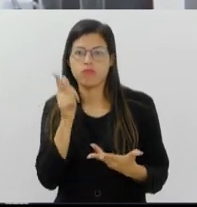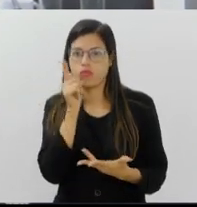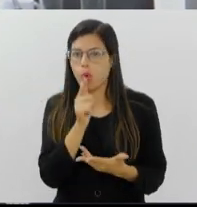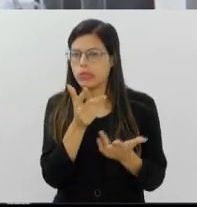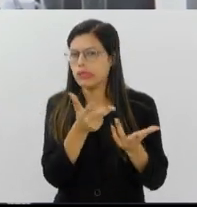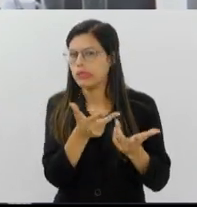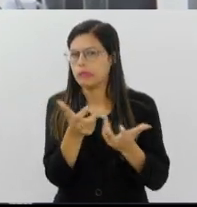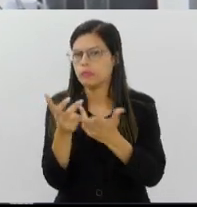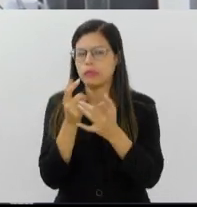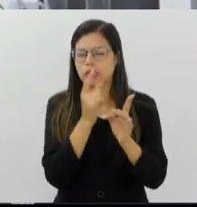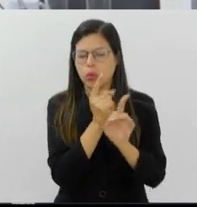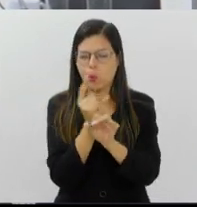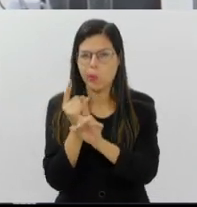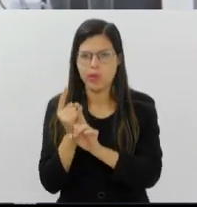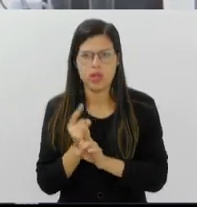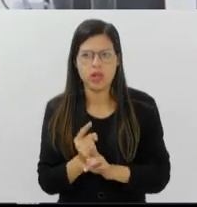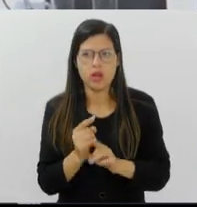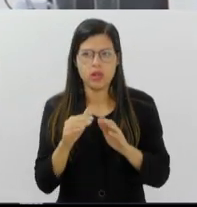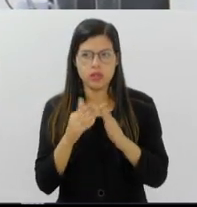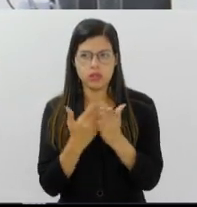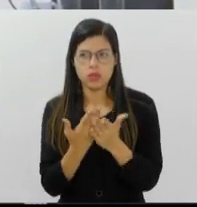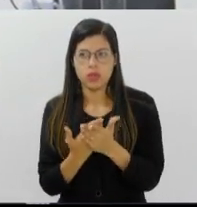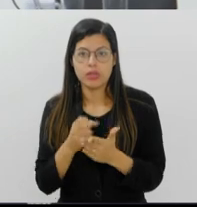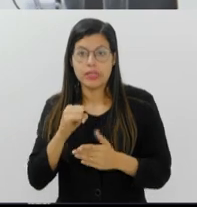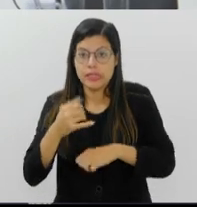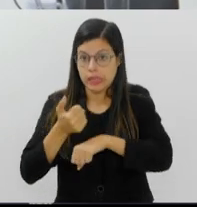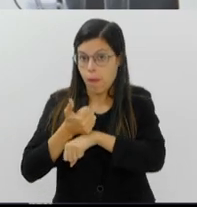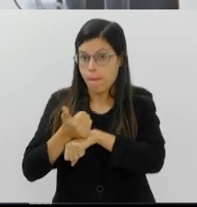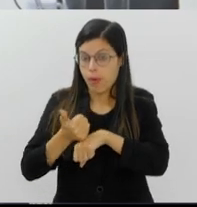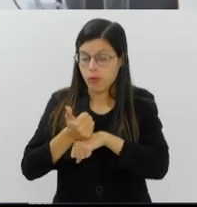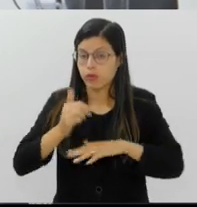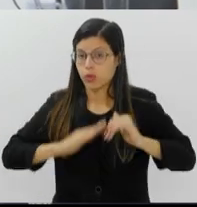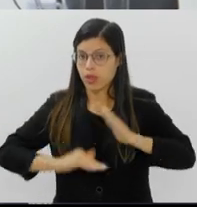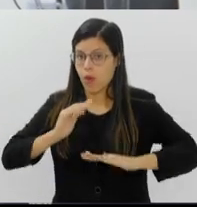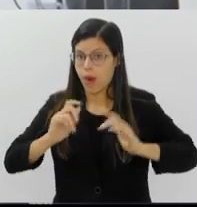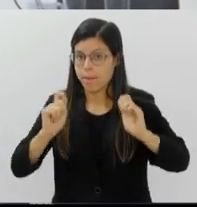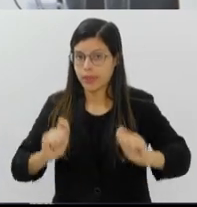escolas, se os profissionais foram capacitados para isso, e essa